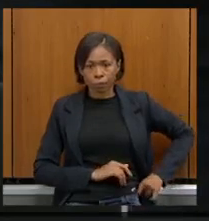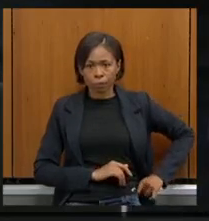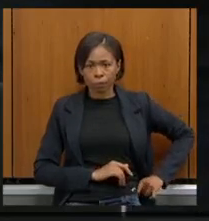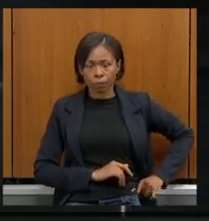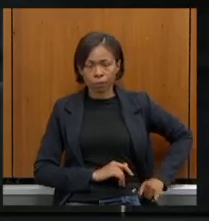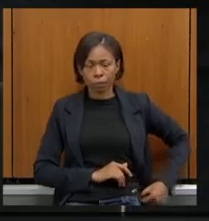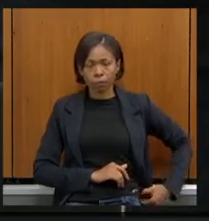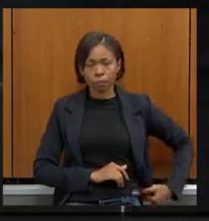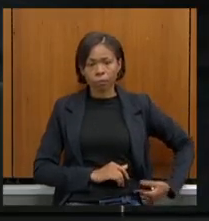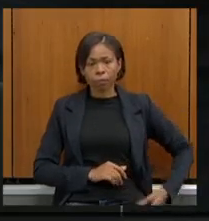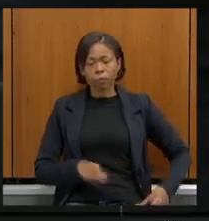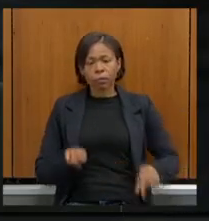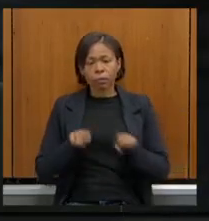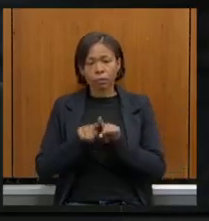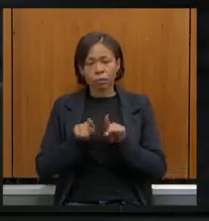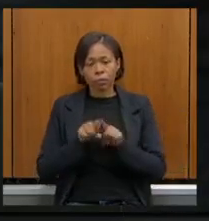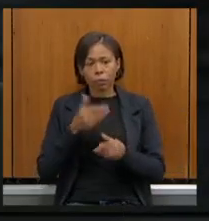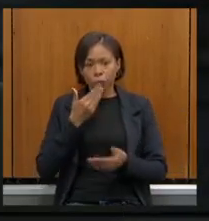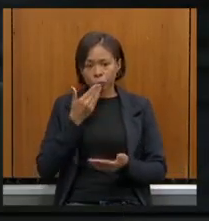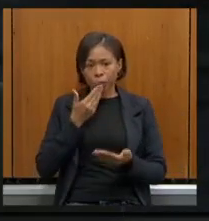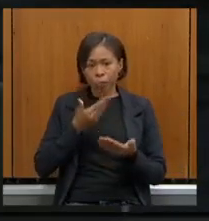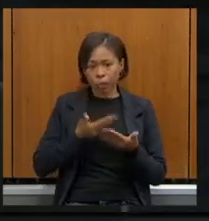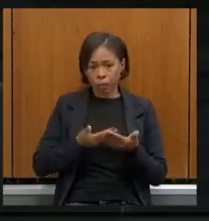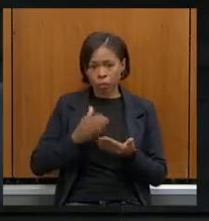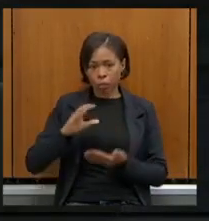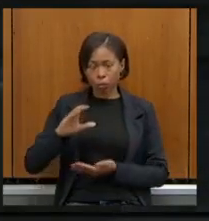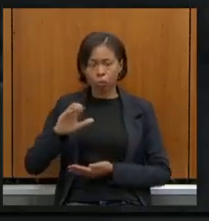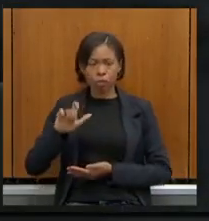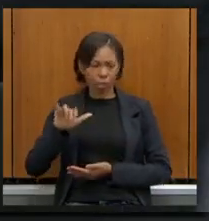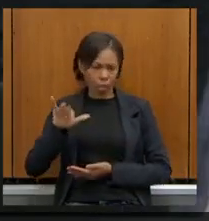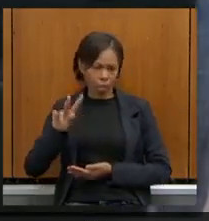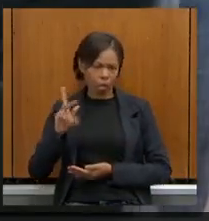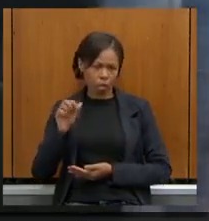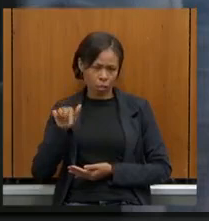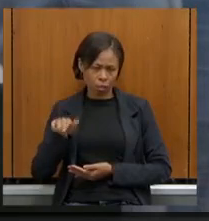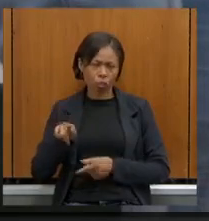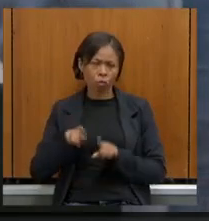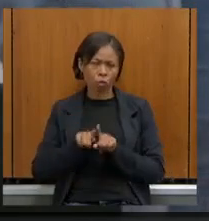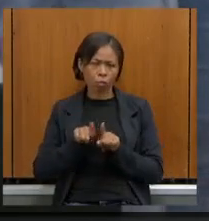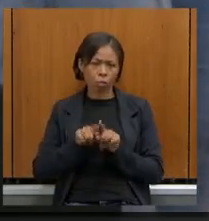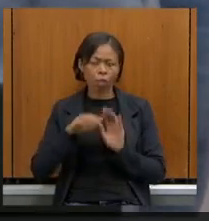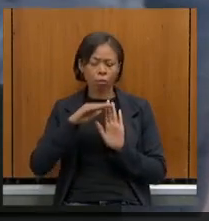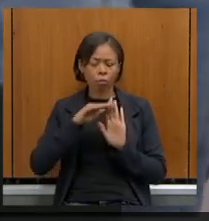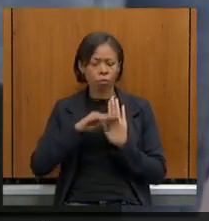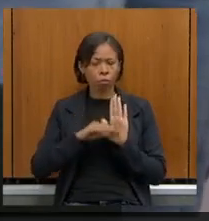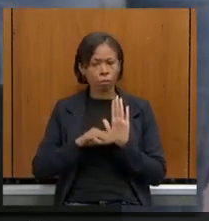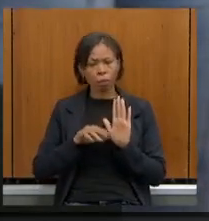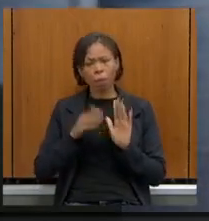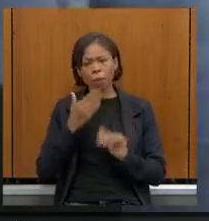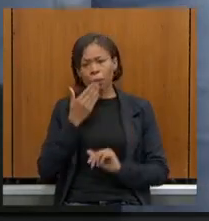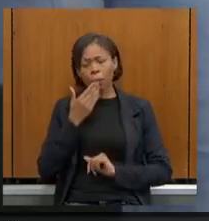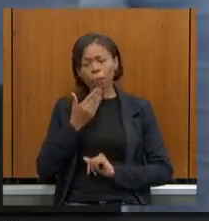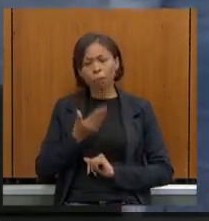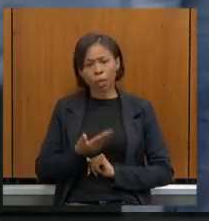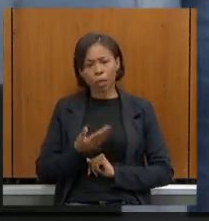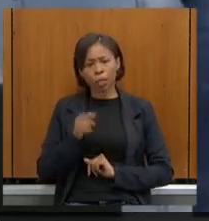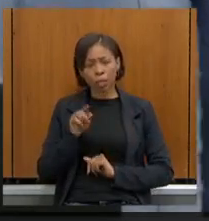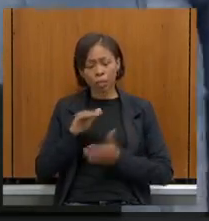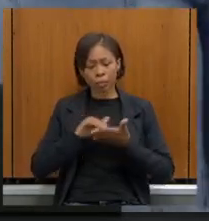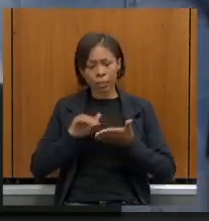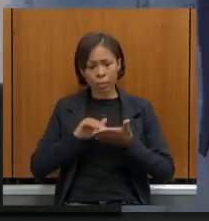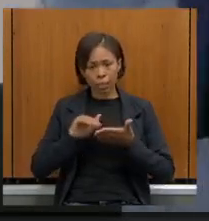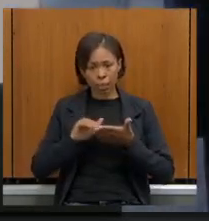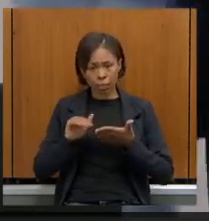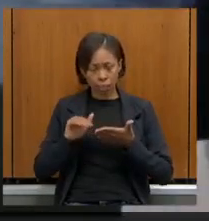também requerimento de autoria do deputado Celinho do Citrocel com o seguinte teor é que é que seja encaminhada a Secretaria de